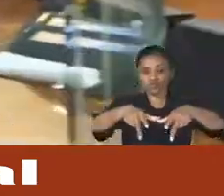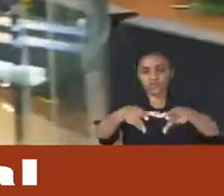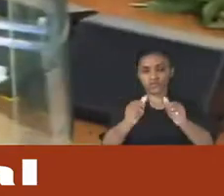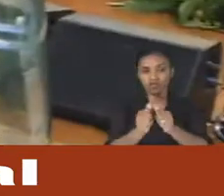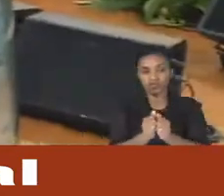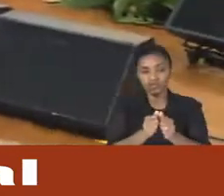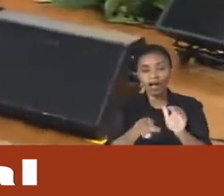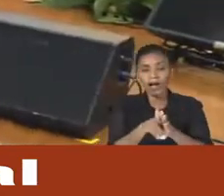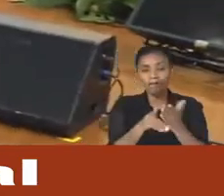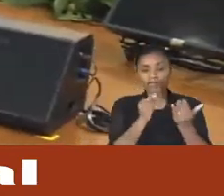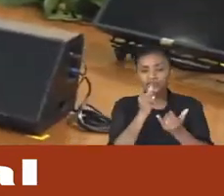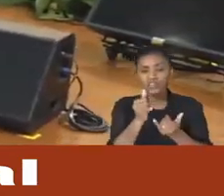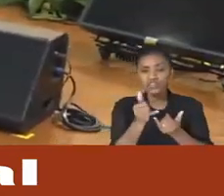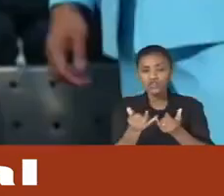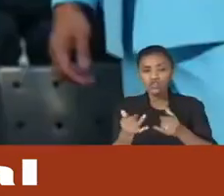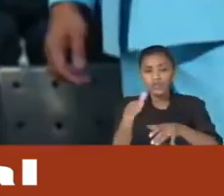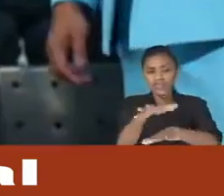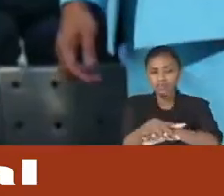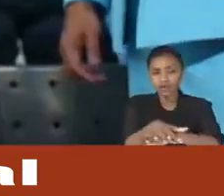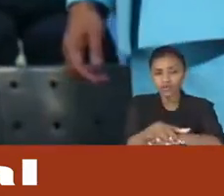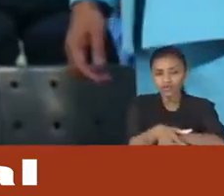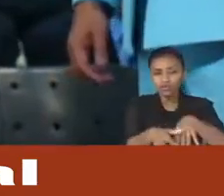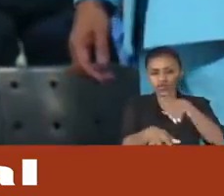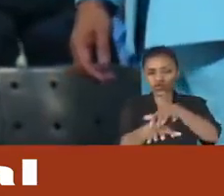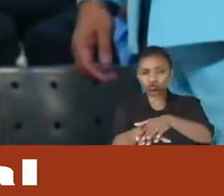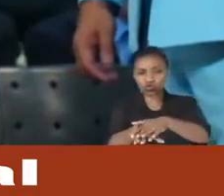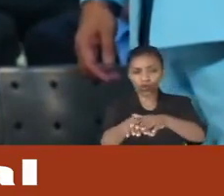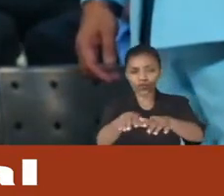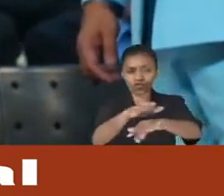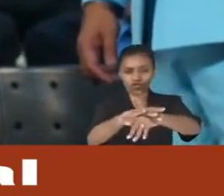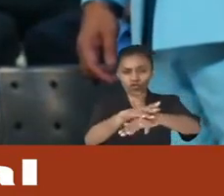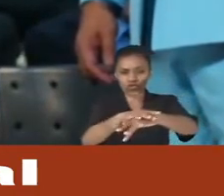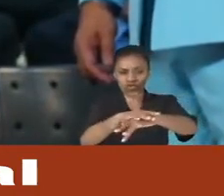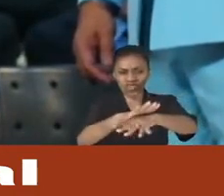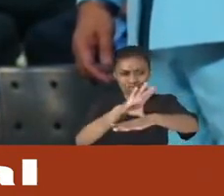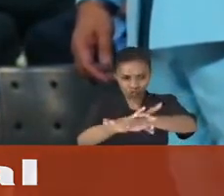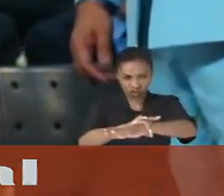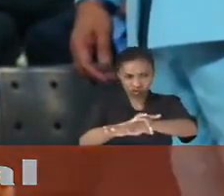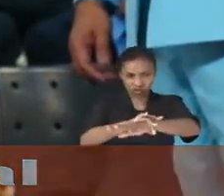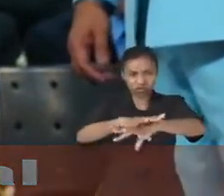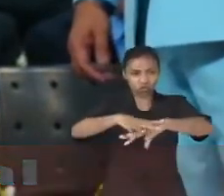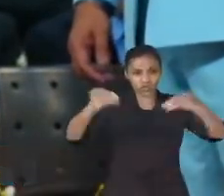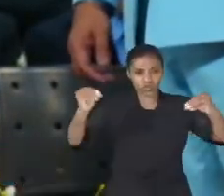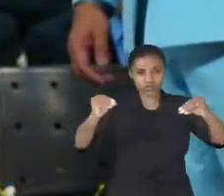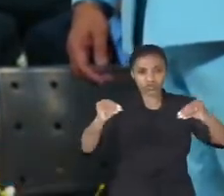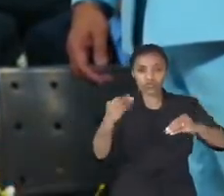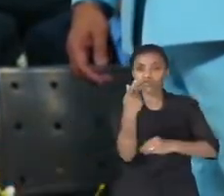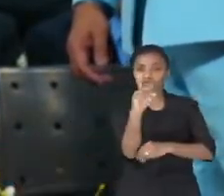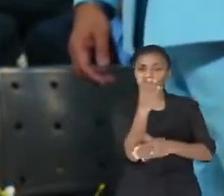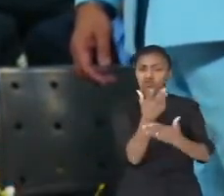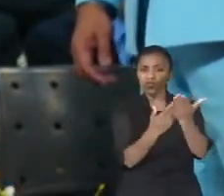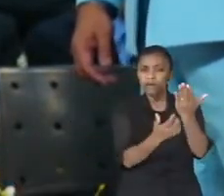Quando a Bíblia diz, porão a mão sobre os enfermos e os curarão. Quando você vai colocar a sua mão,